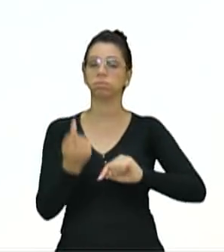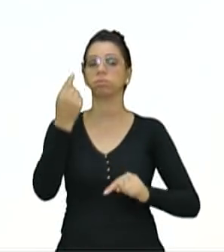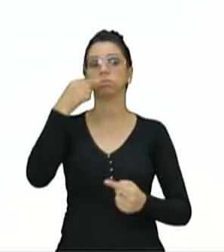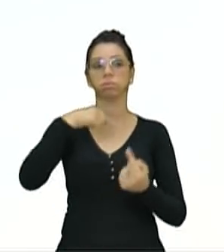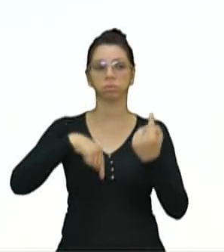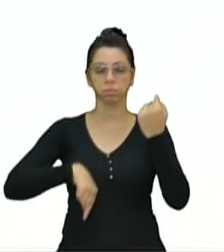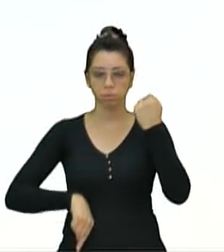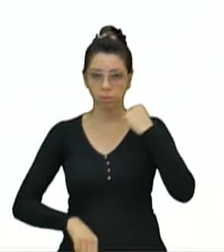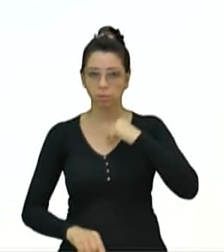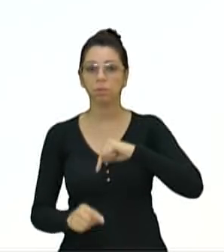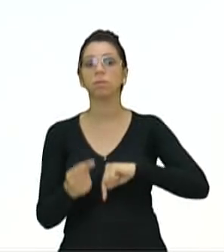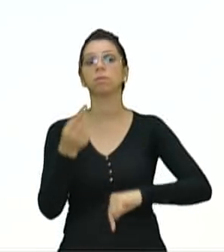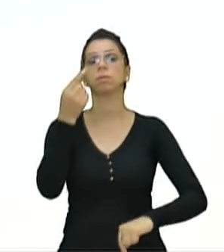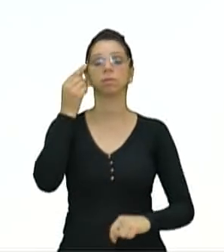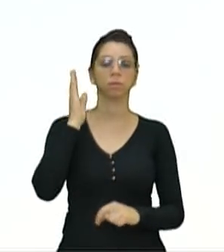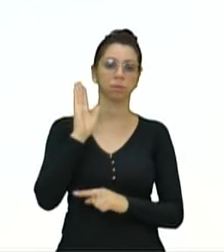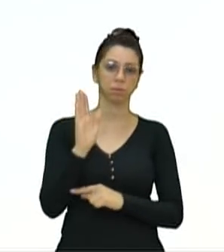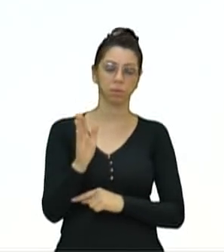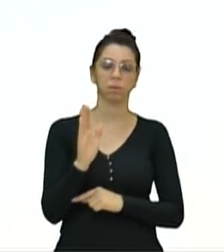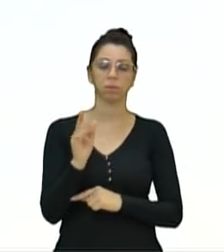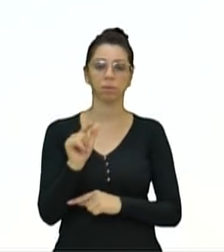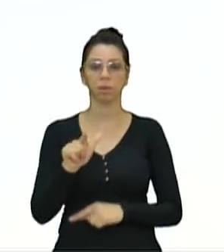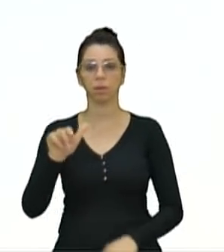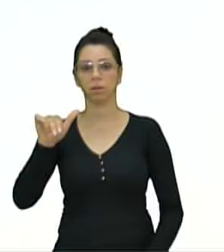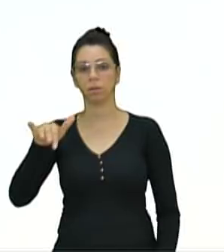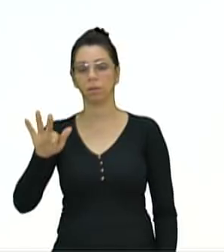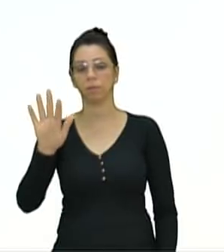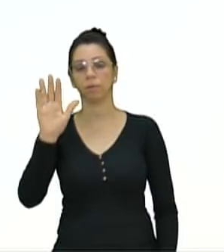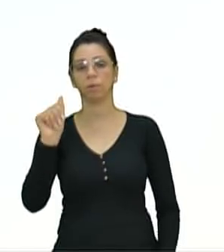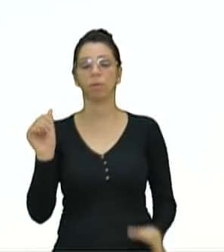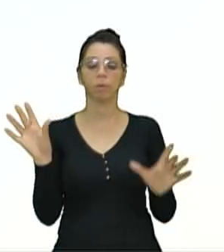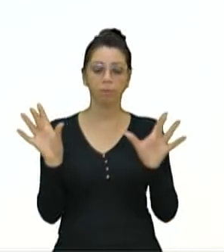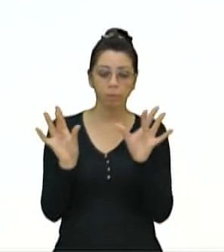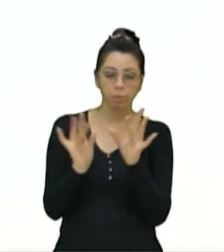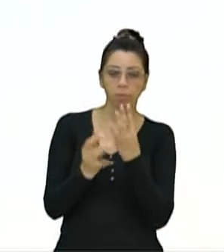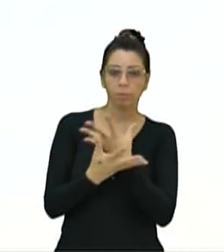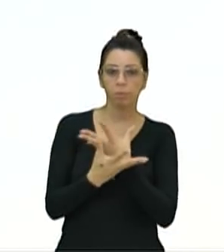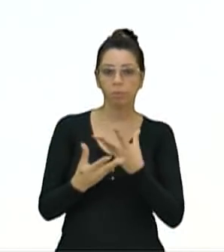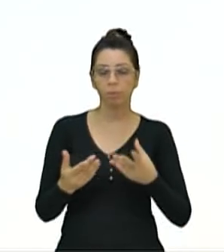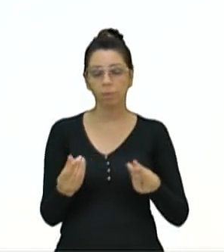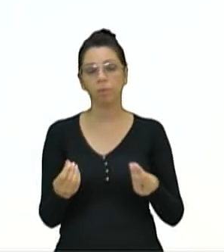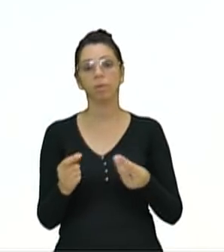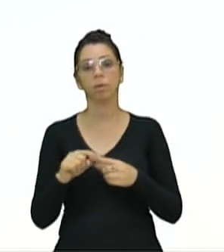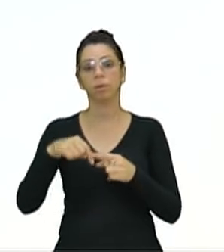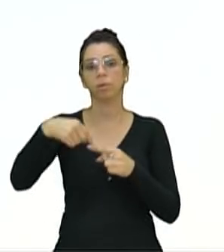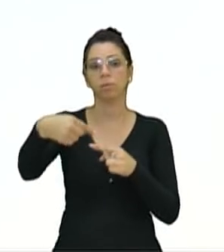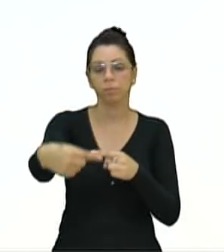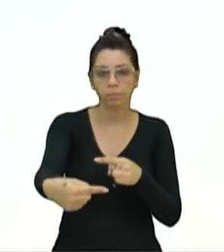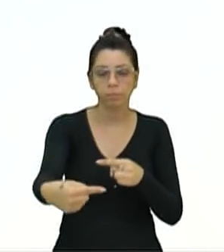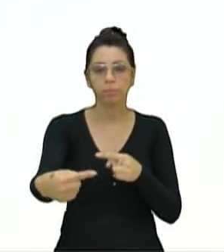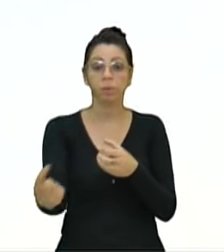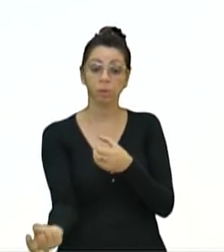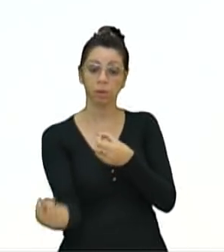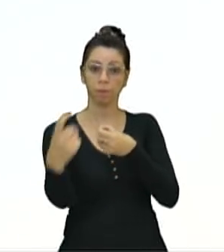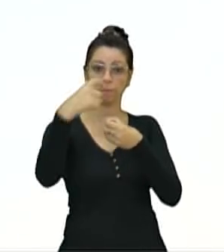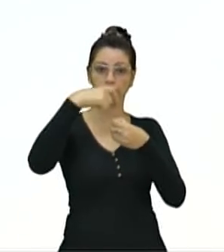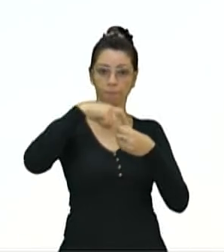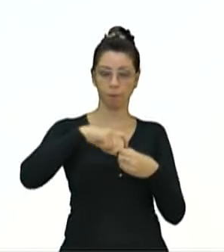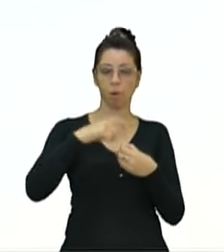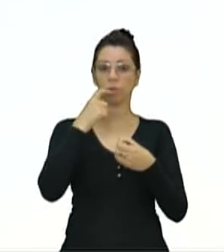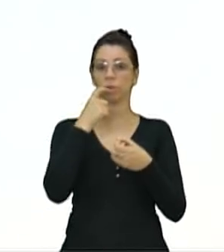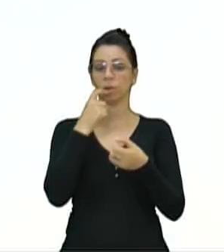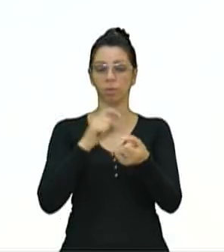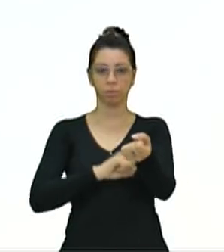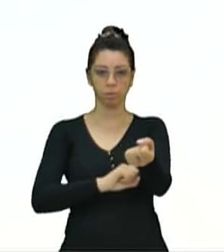vai passar, como a gente já falou, pelos linfonodos, sendo filtrada, e aí depois ela vai poder voltar ao sangue, tá?